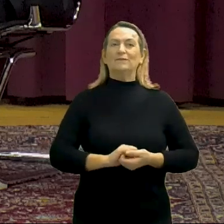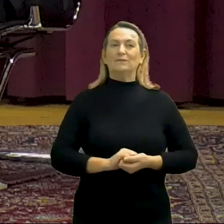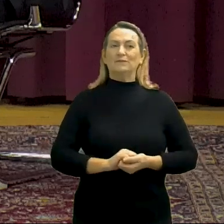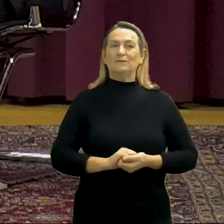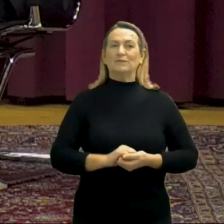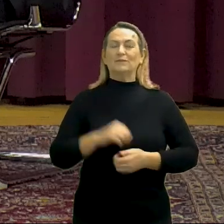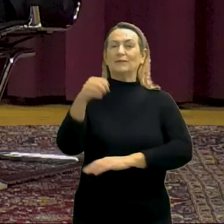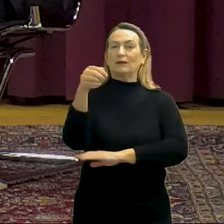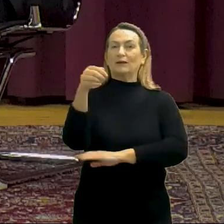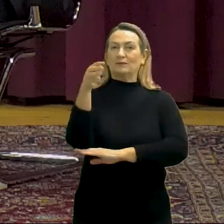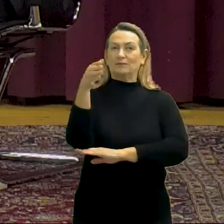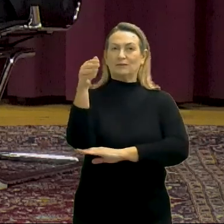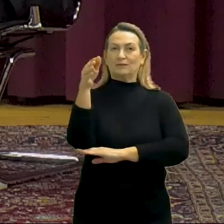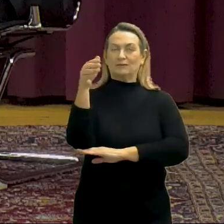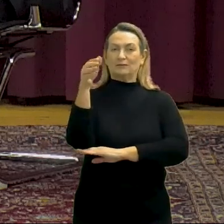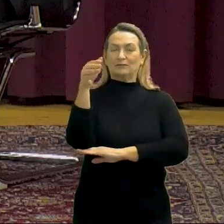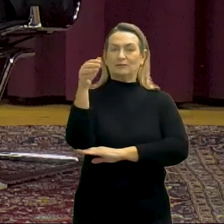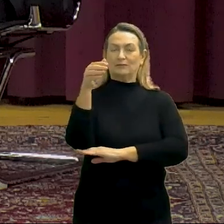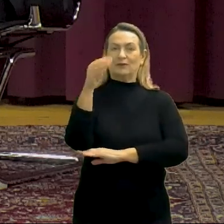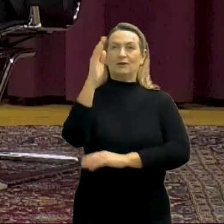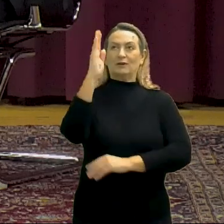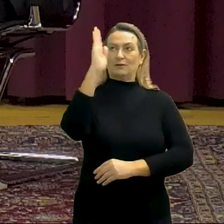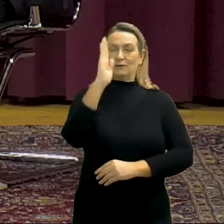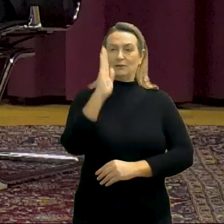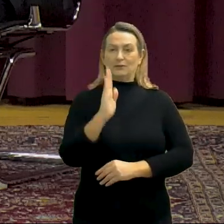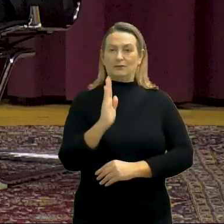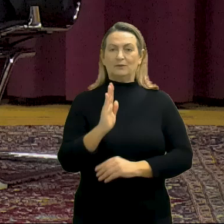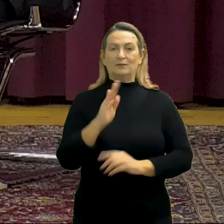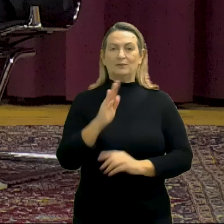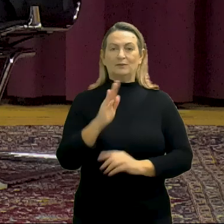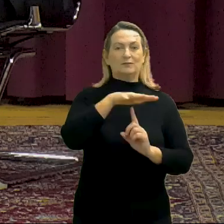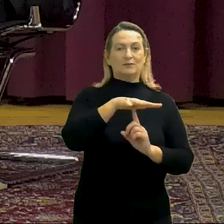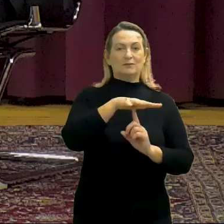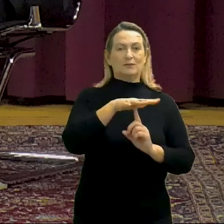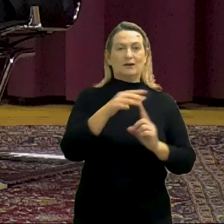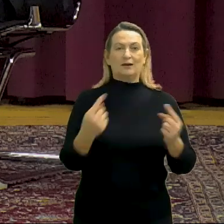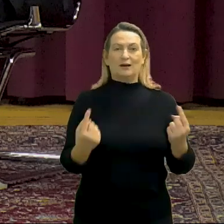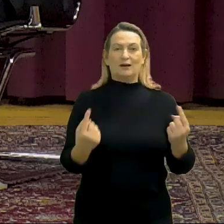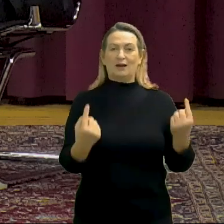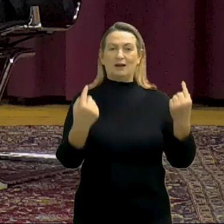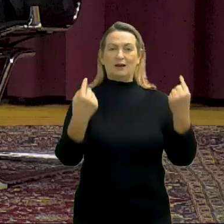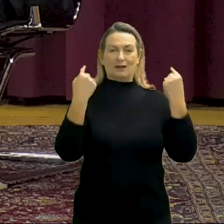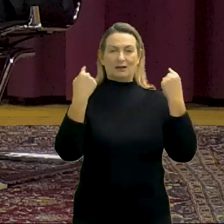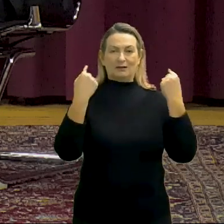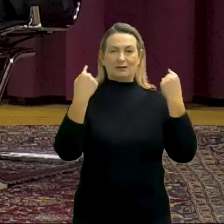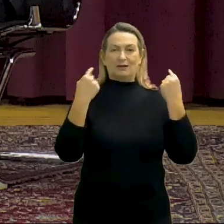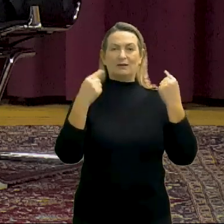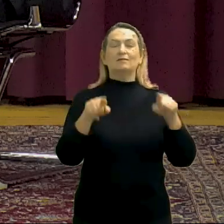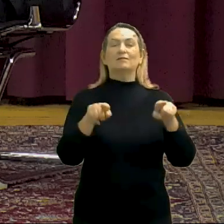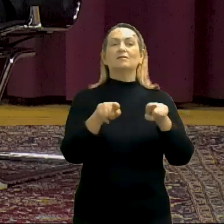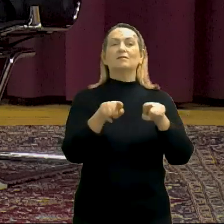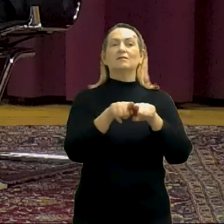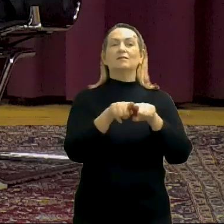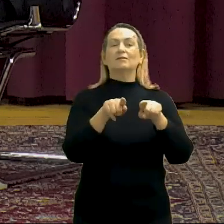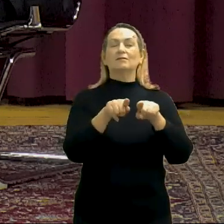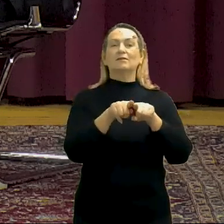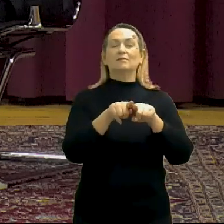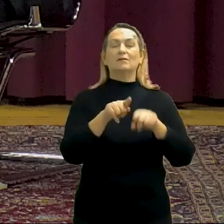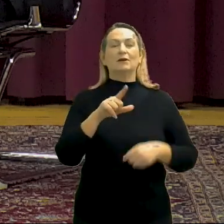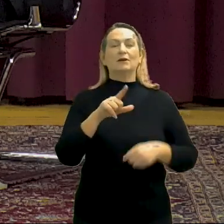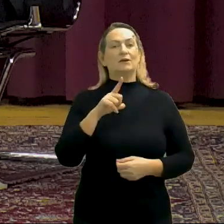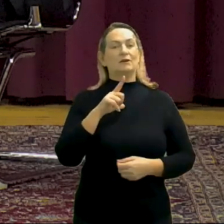Brasil a bandeira do Paraná aqui eh atrás de mim e temos também um